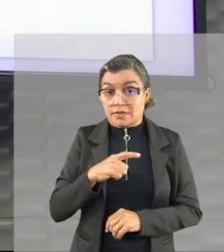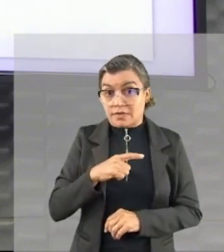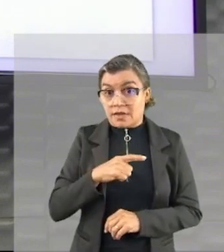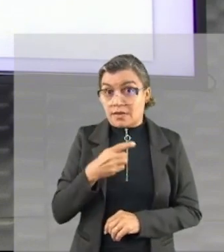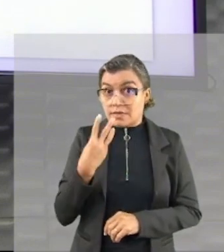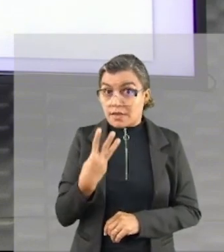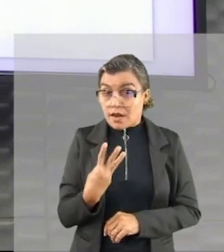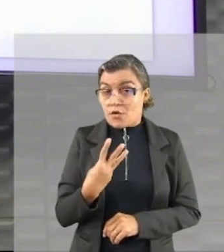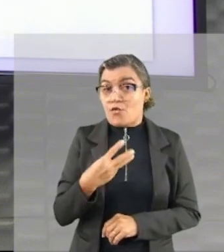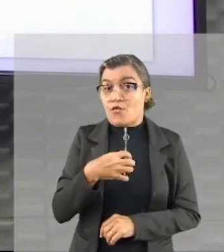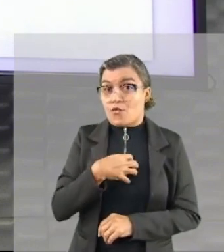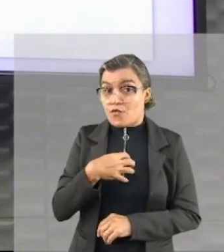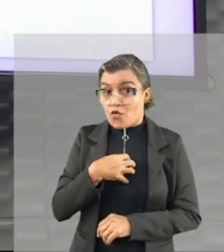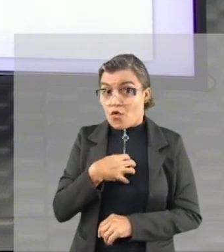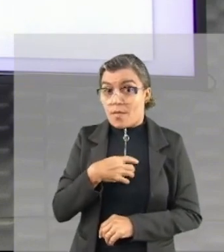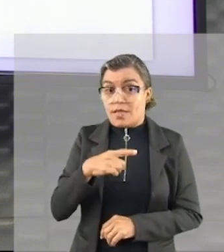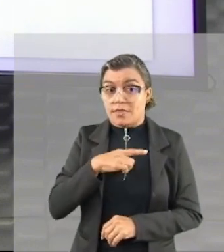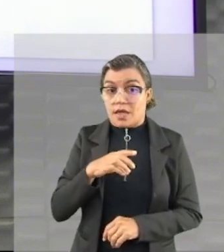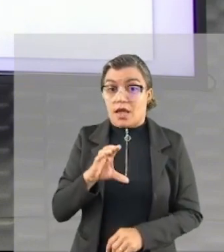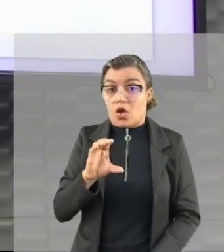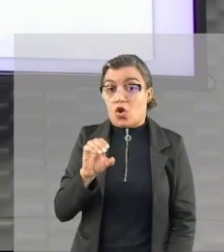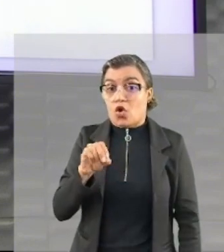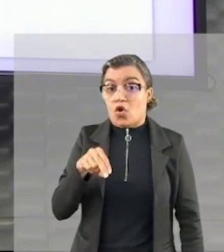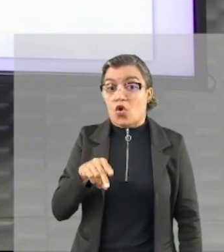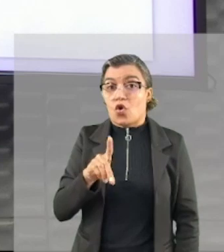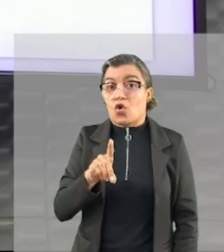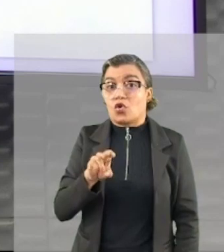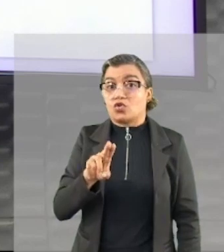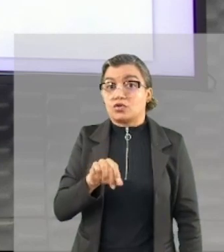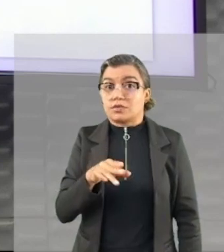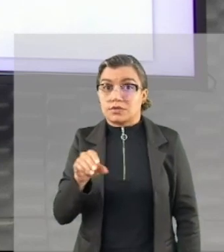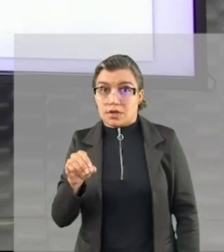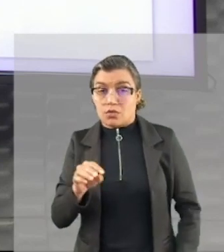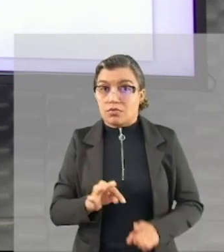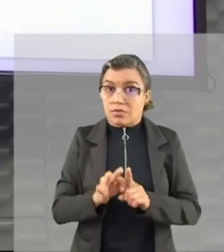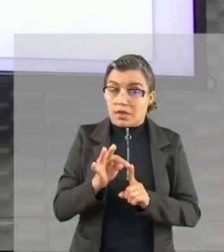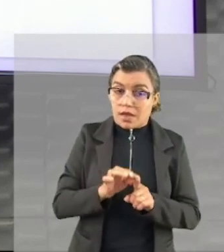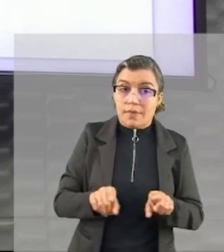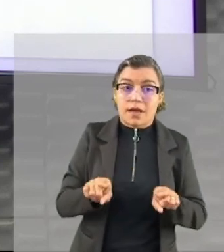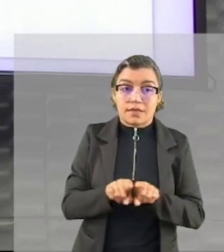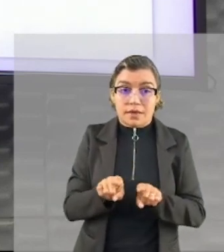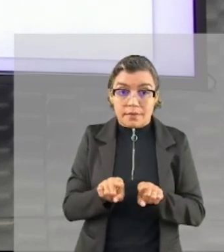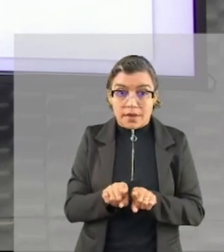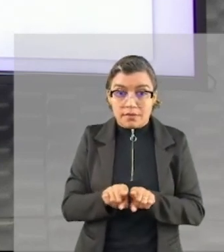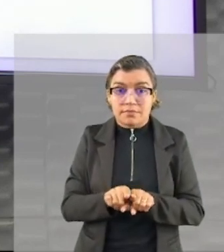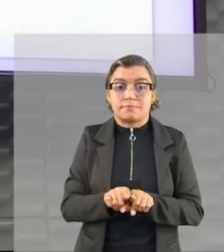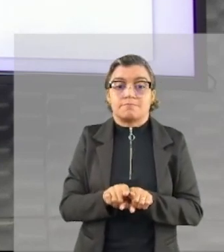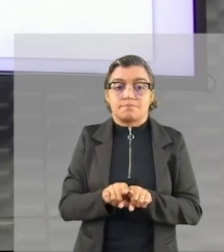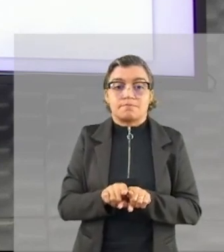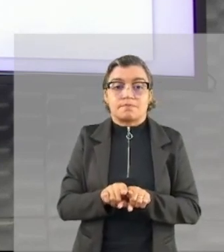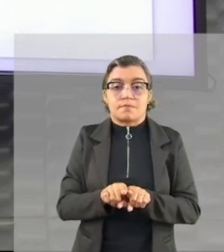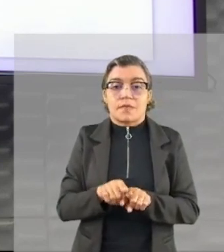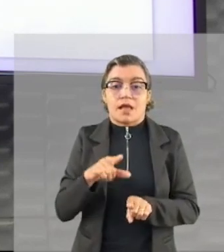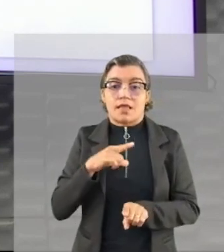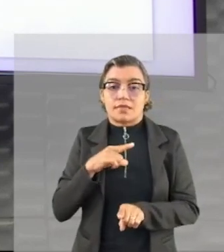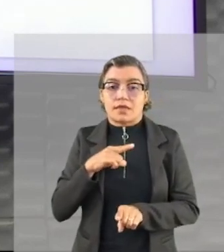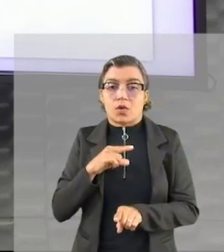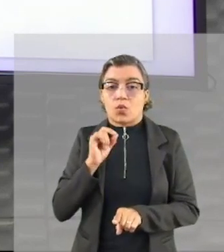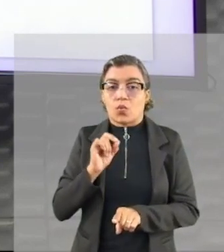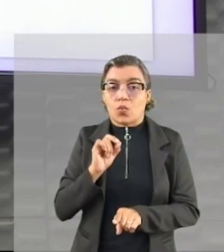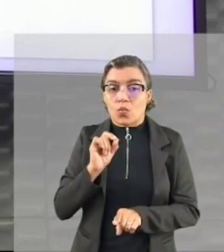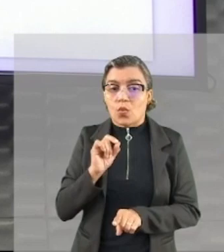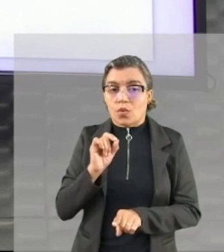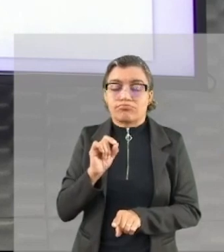maneiras: condução térmica, convecção térmica e irradiação térmica. Tá? Então nós vamos